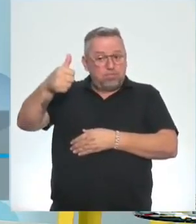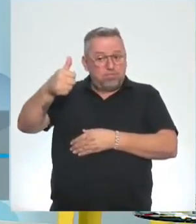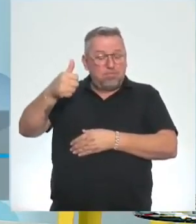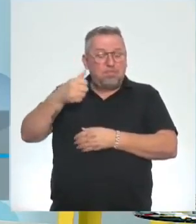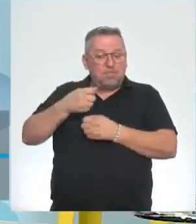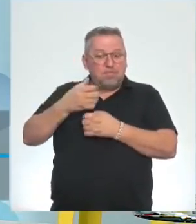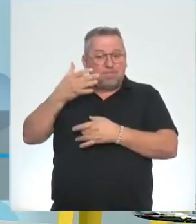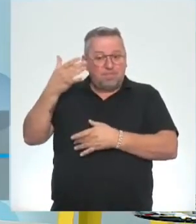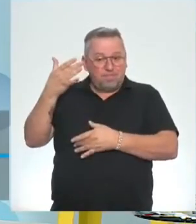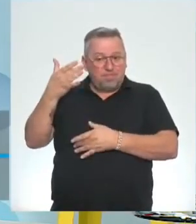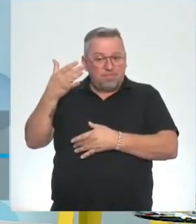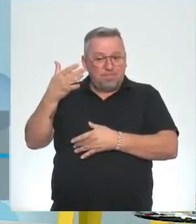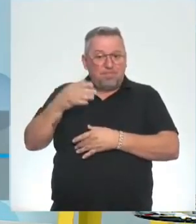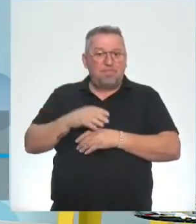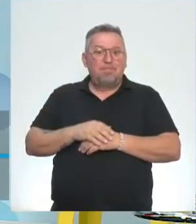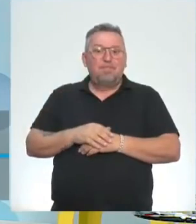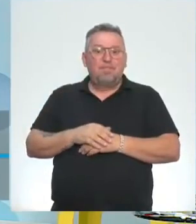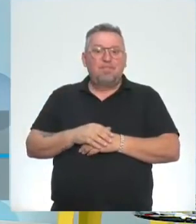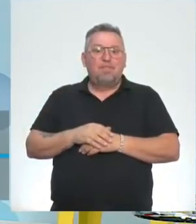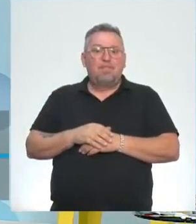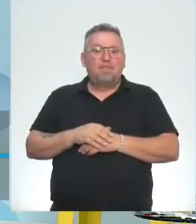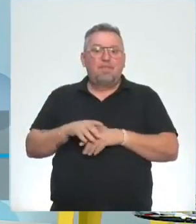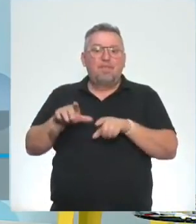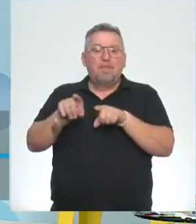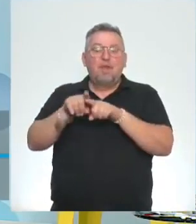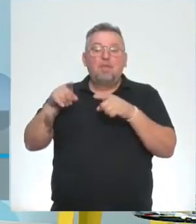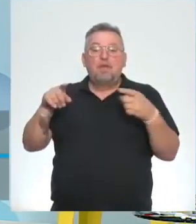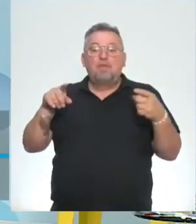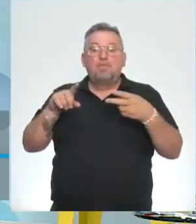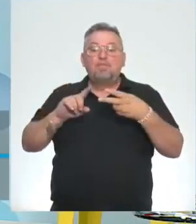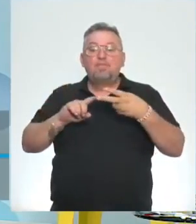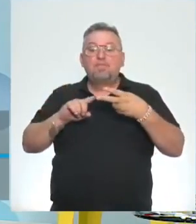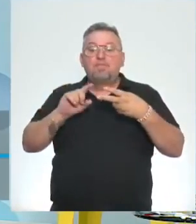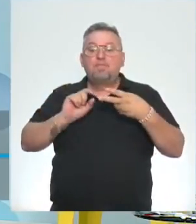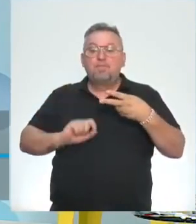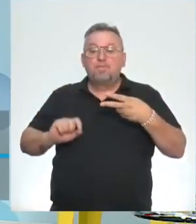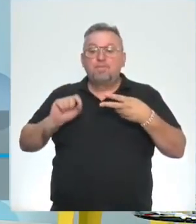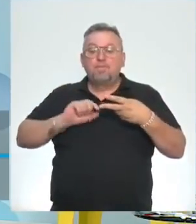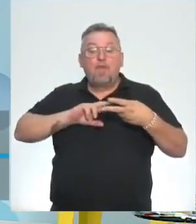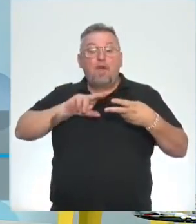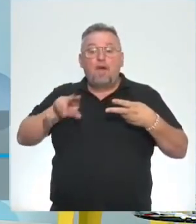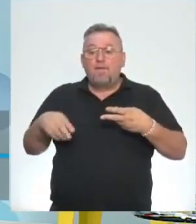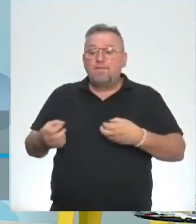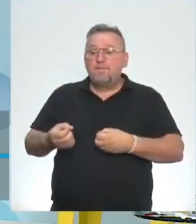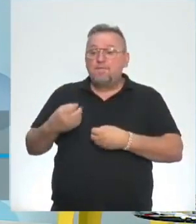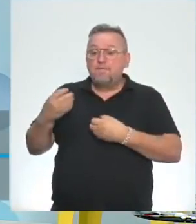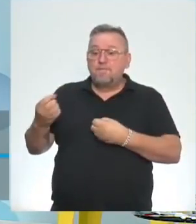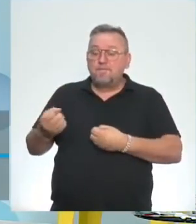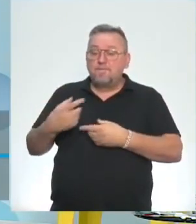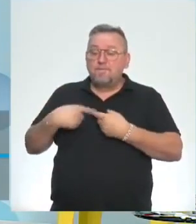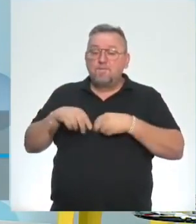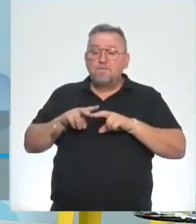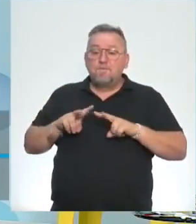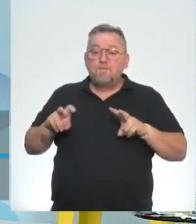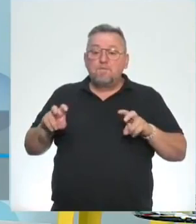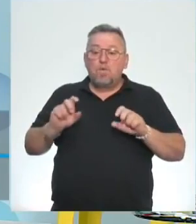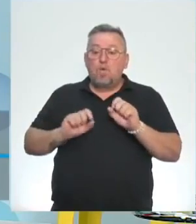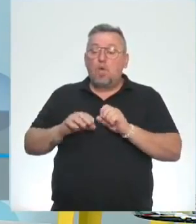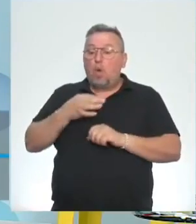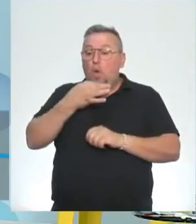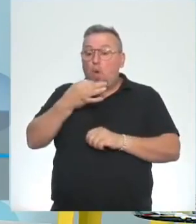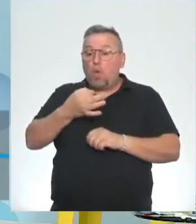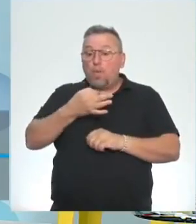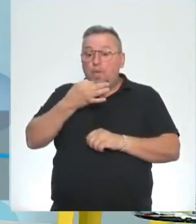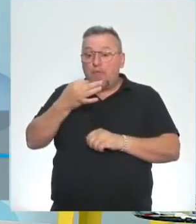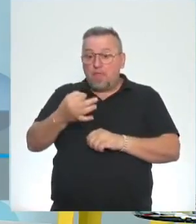aberto, essa é a primeira questão do tema central. E na segunda, nós temos ali várias informações, né? O tema central, no caso, é a opinião